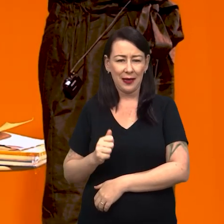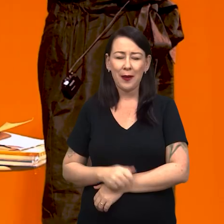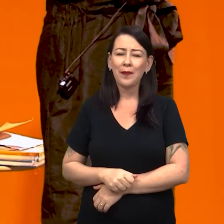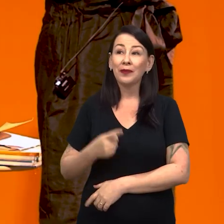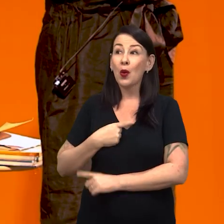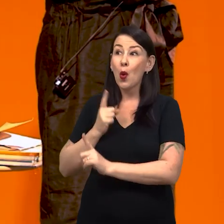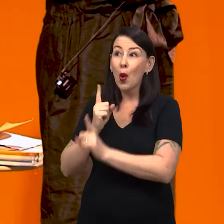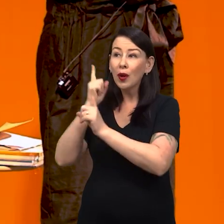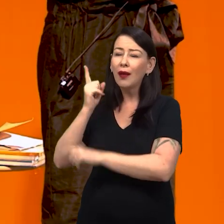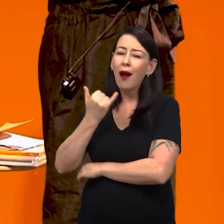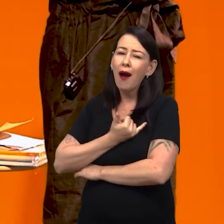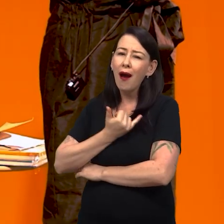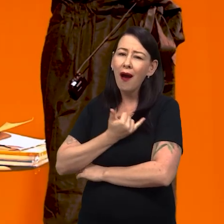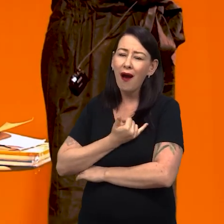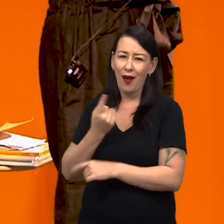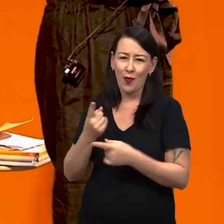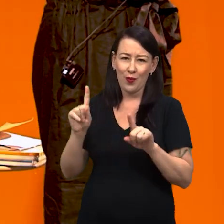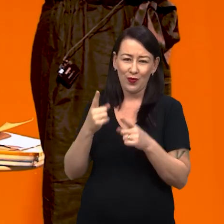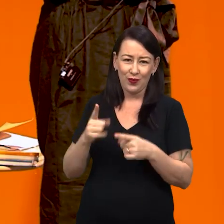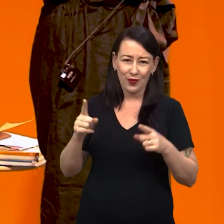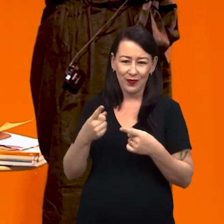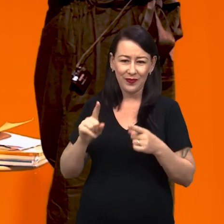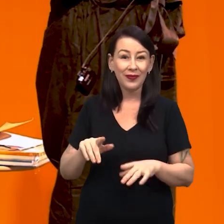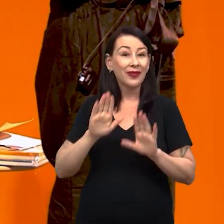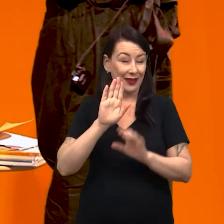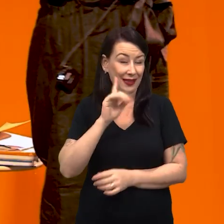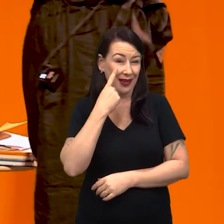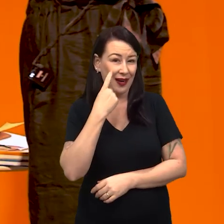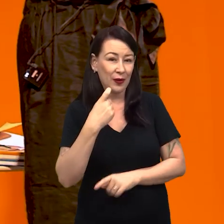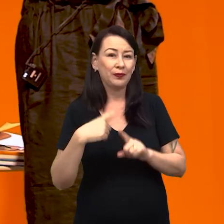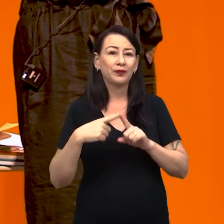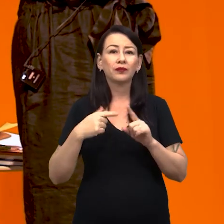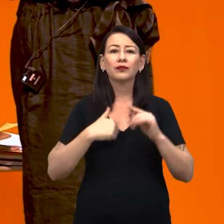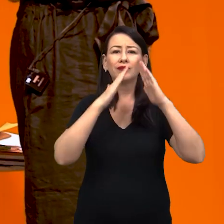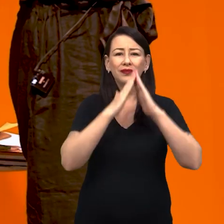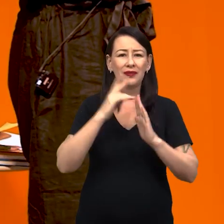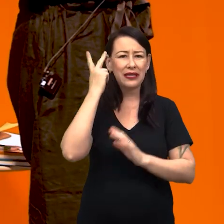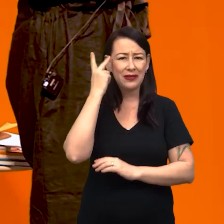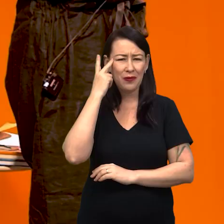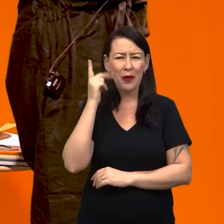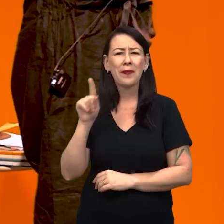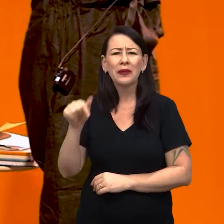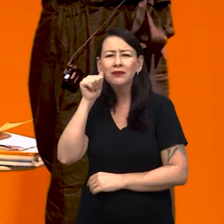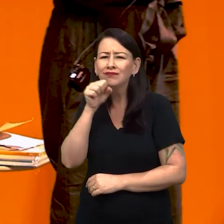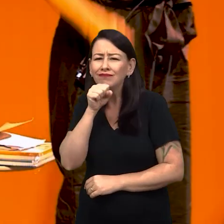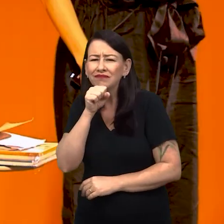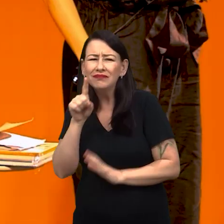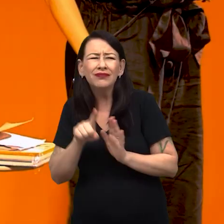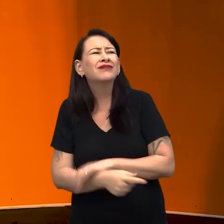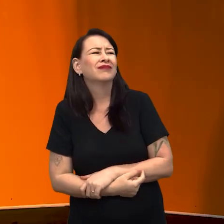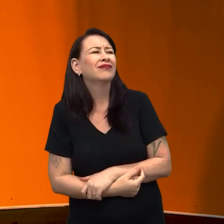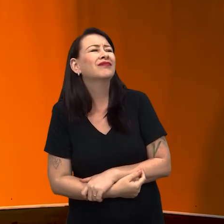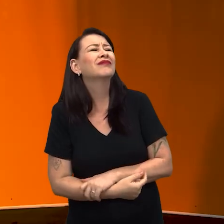me cantar as cantigas dela. E era muito interessante porque eu estava em São Paulo e ela perguntava, mas o que essa